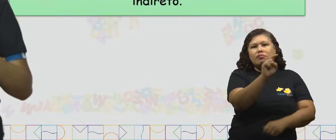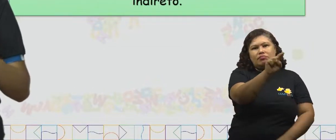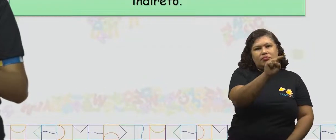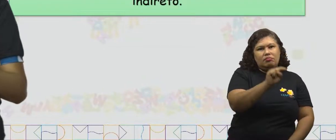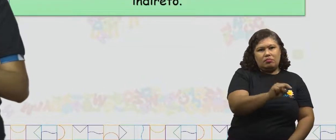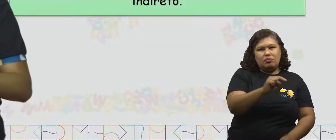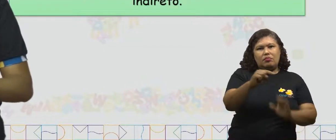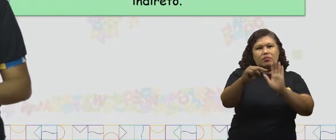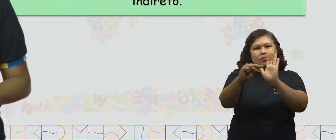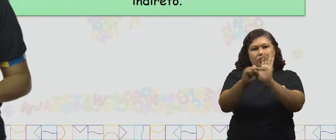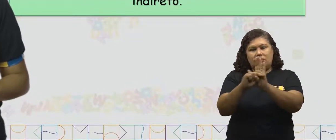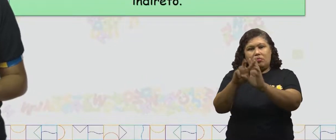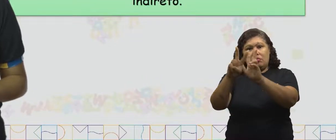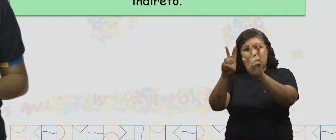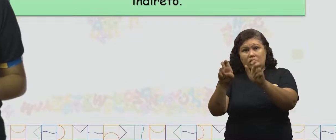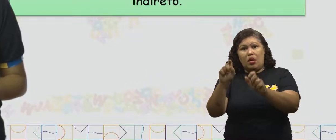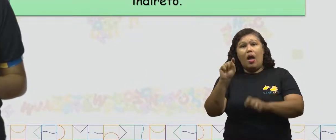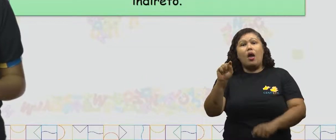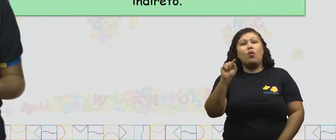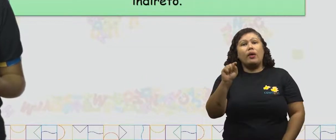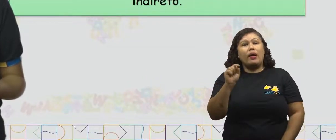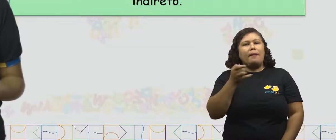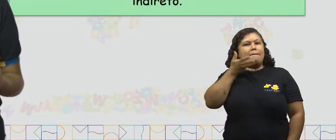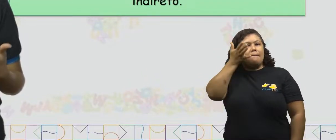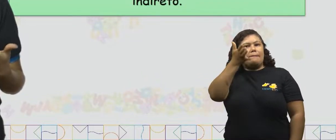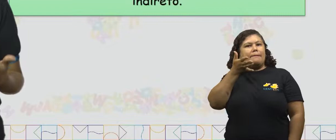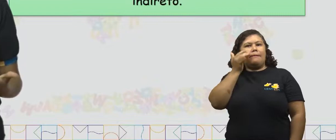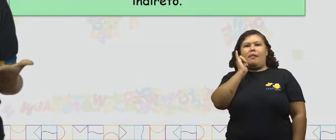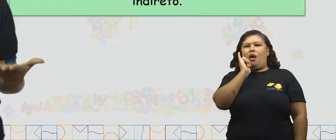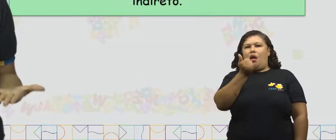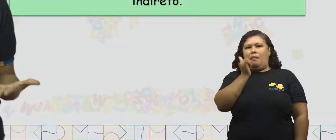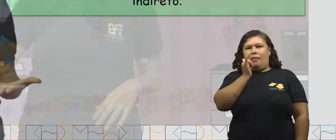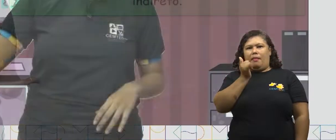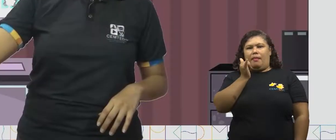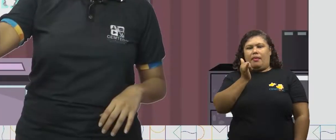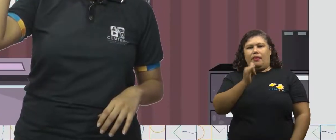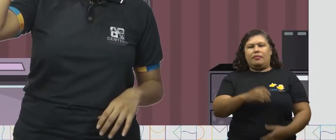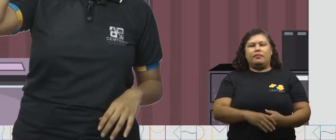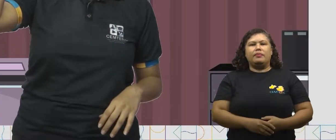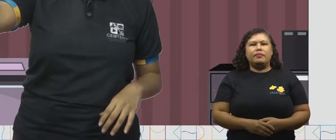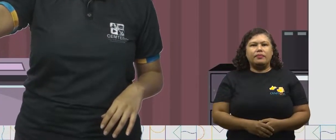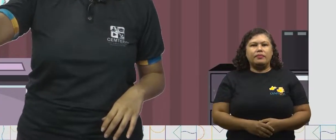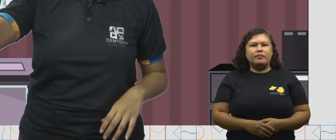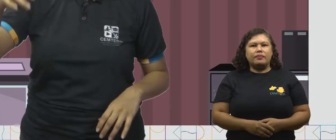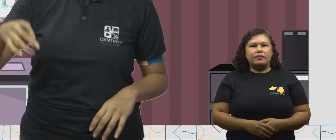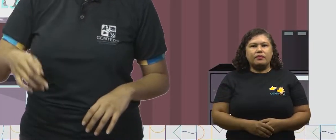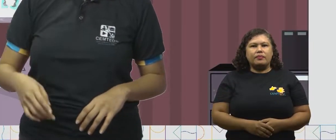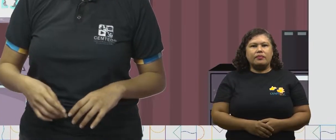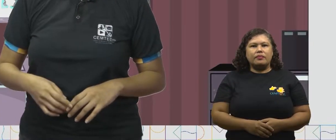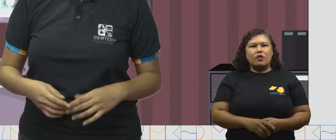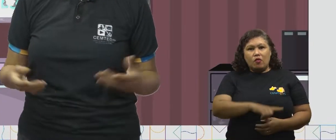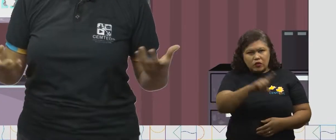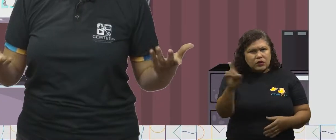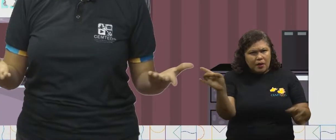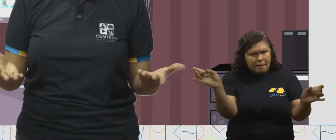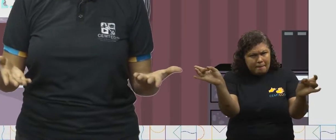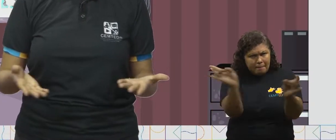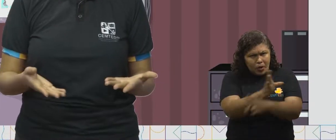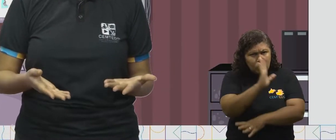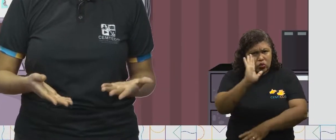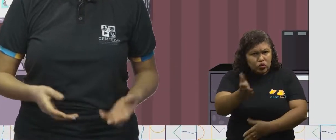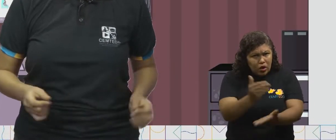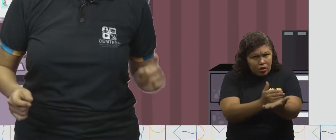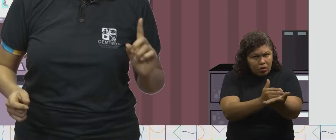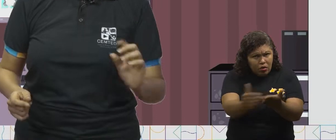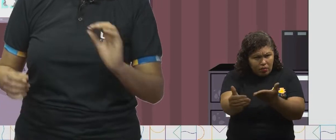fala, temos o que a língua portuguesa chama de discurso indireto. Você está pronto para a nossa missão?